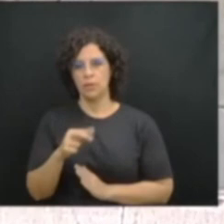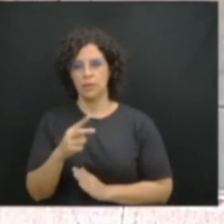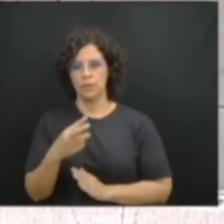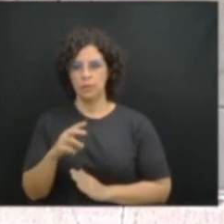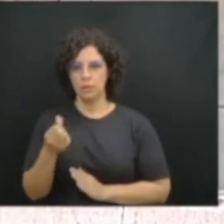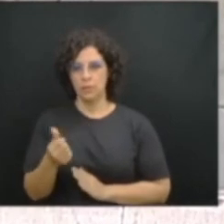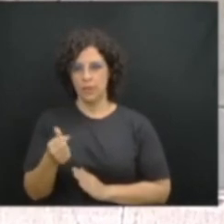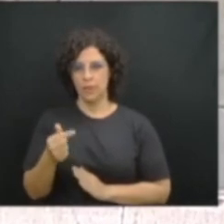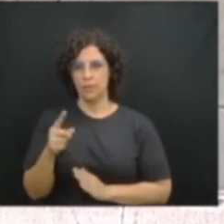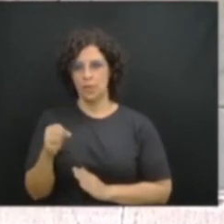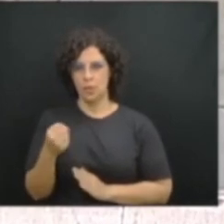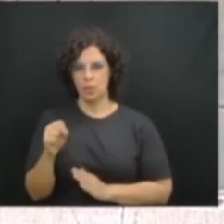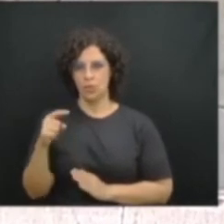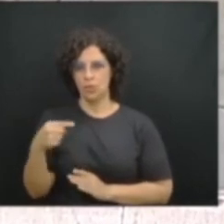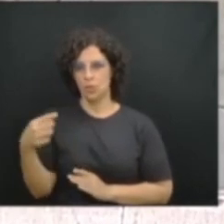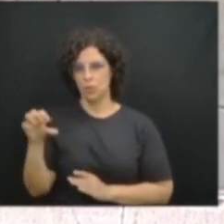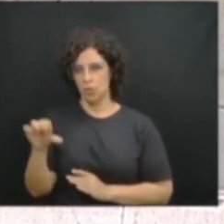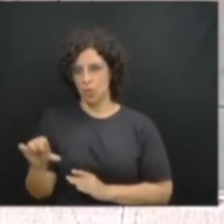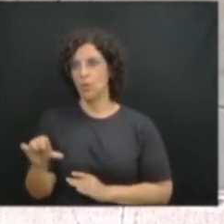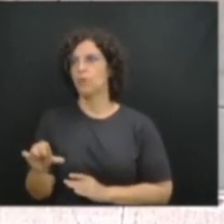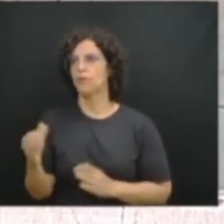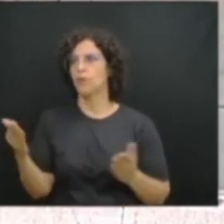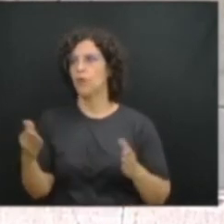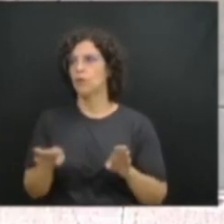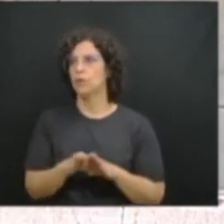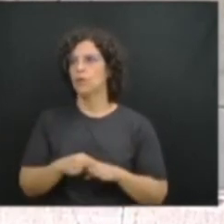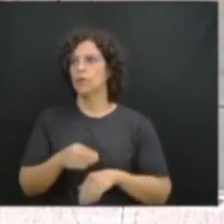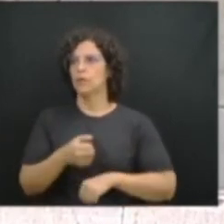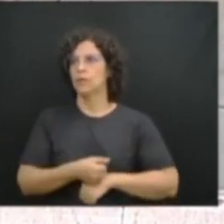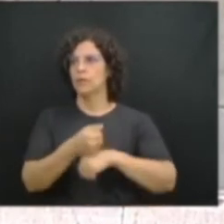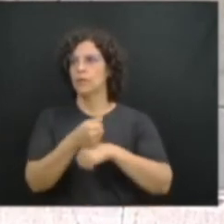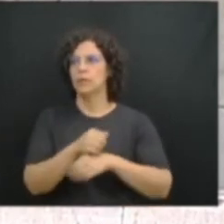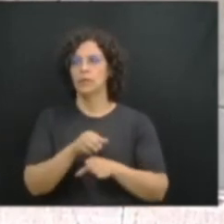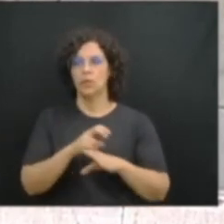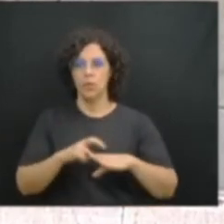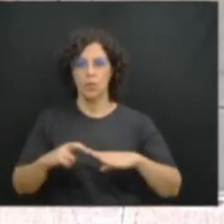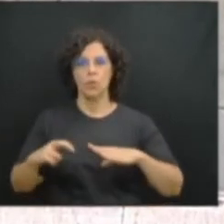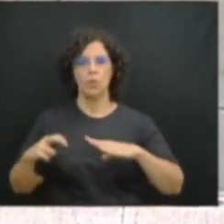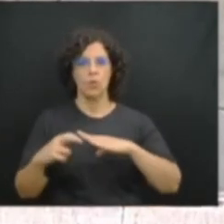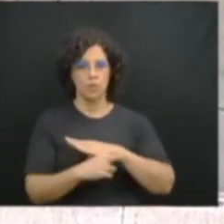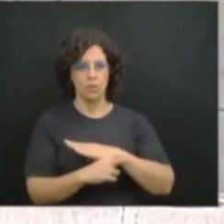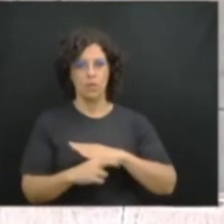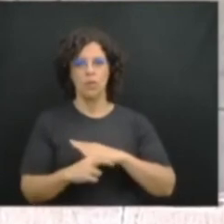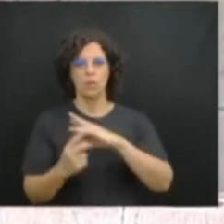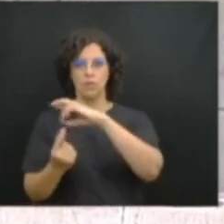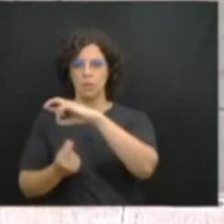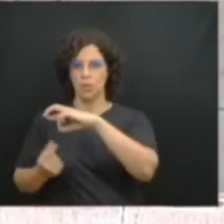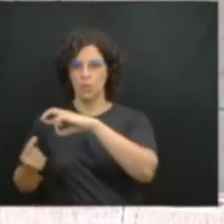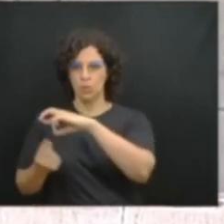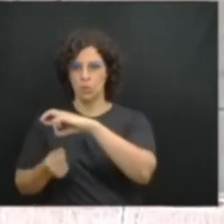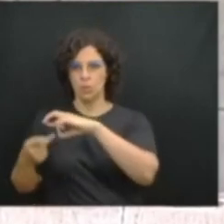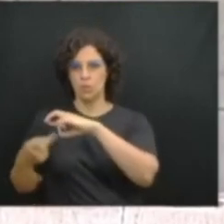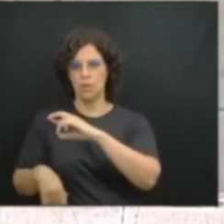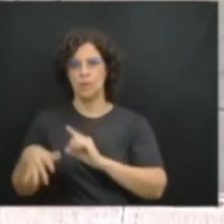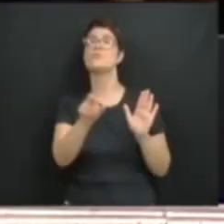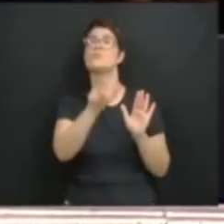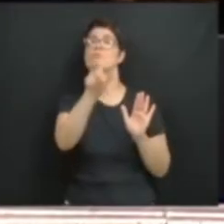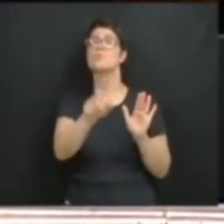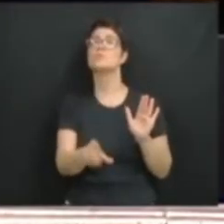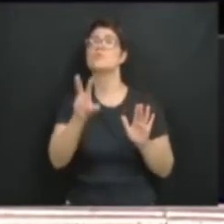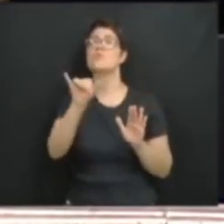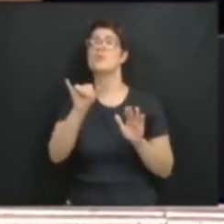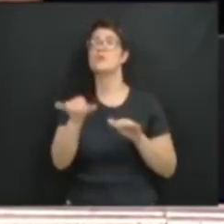1735768 dígito 9 para exercer o cargo de Conselheiro do Tribunal de Contas do Estado Paraná